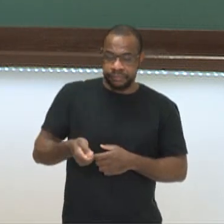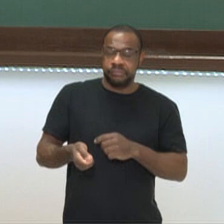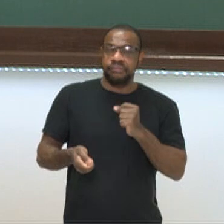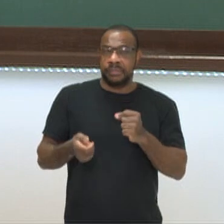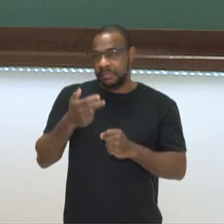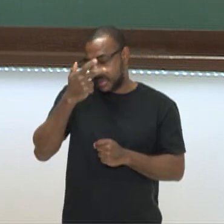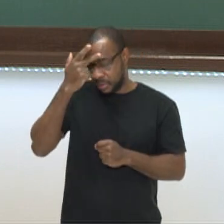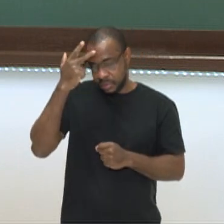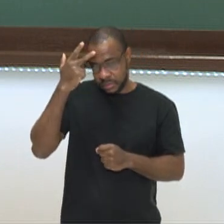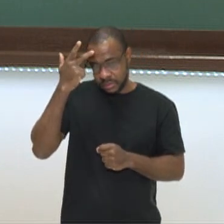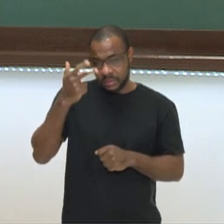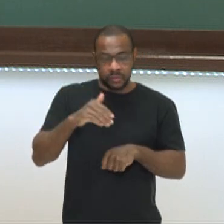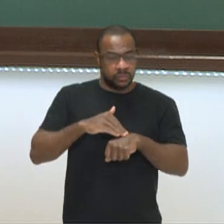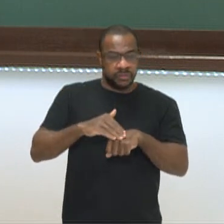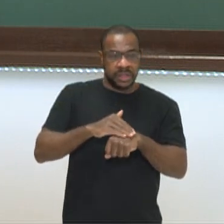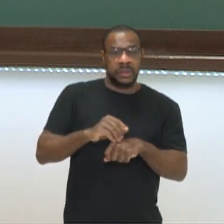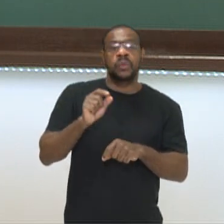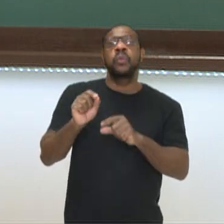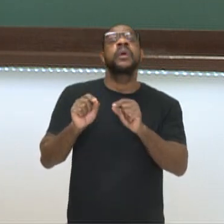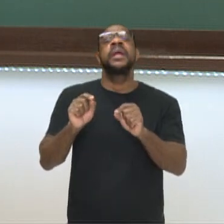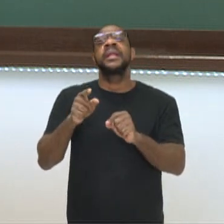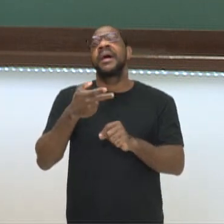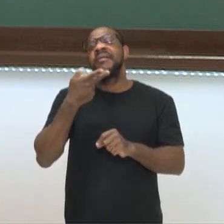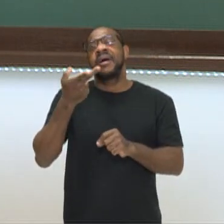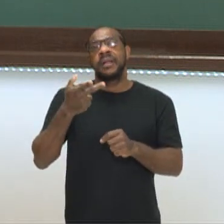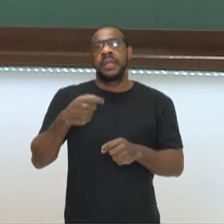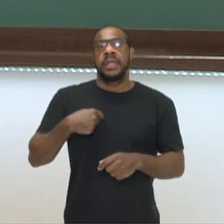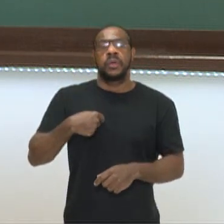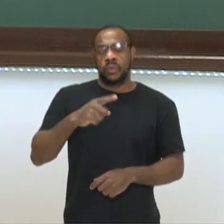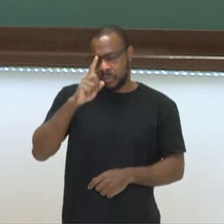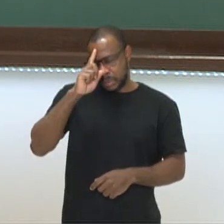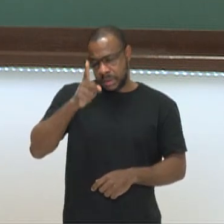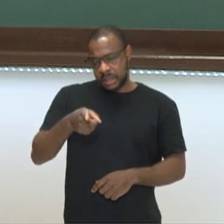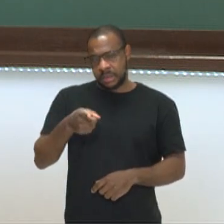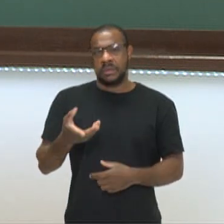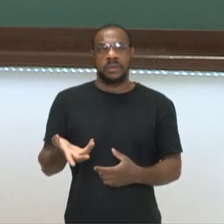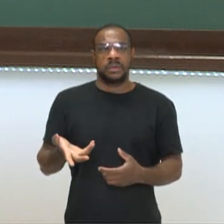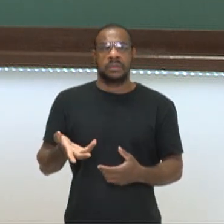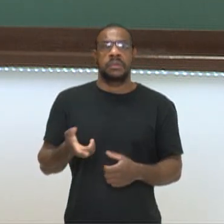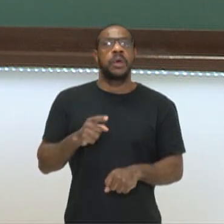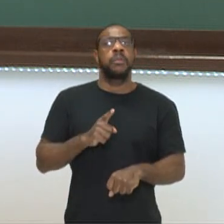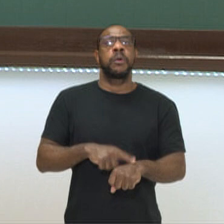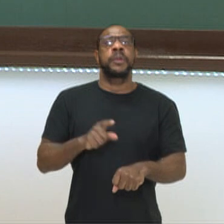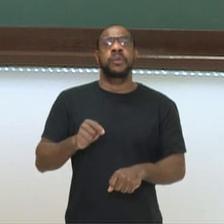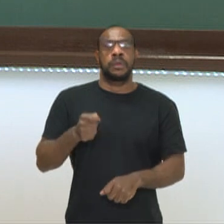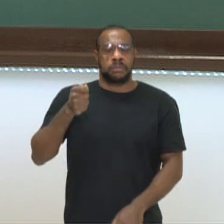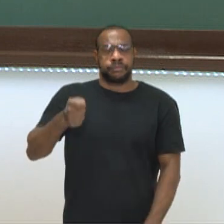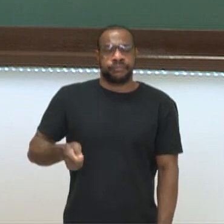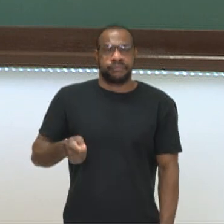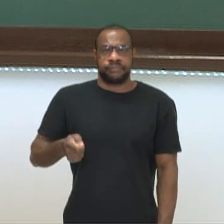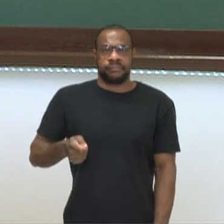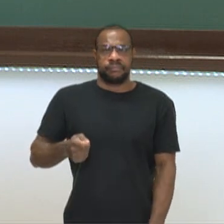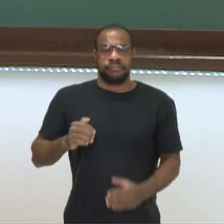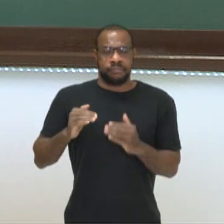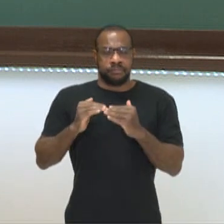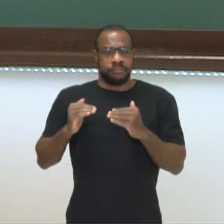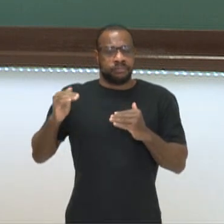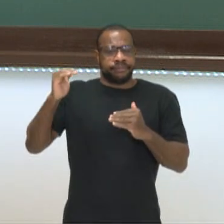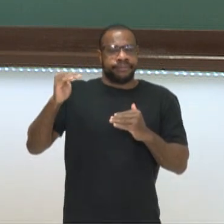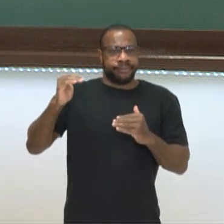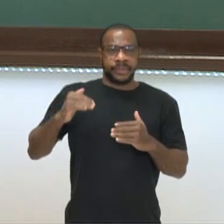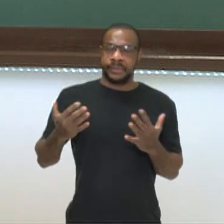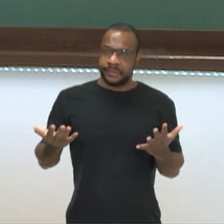que falam, sabe com quem você está falando? Ou é porque eu estou mandando, então é o argumento da autoridade. Isso não vale. A pessoa não